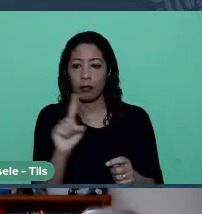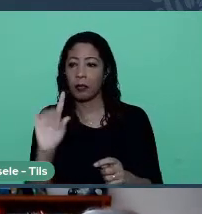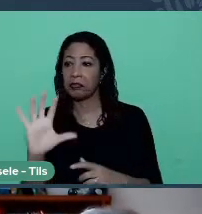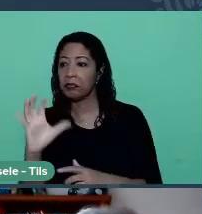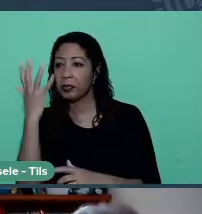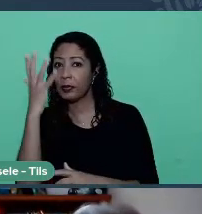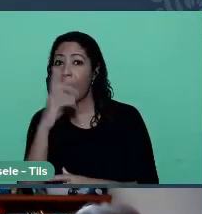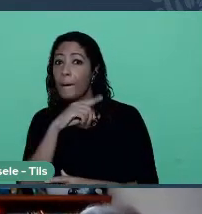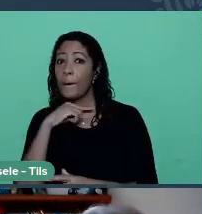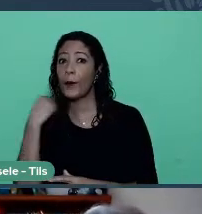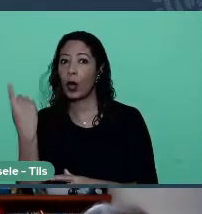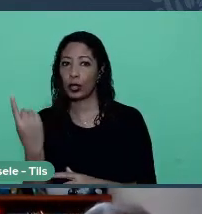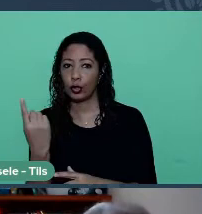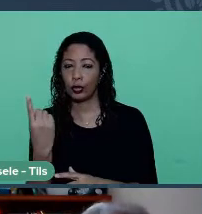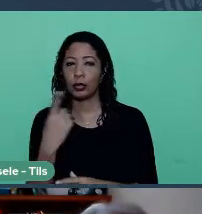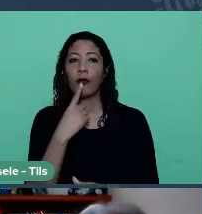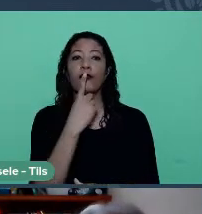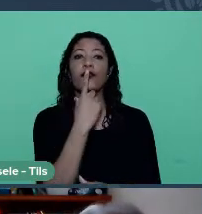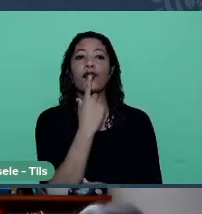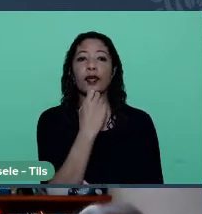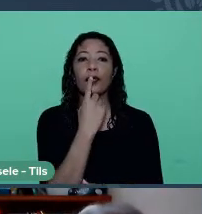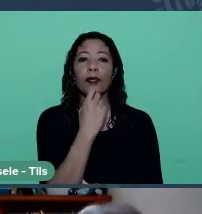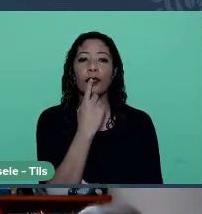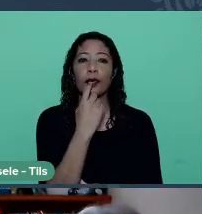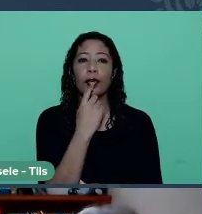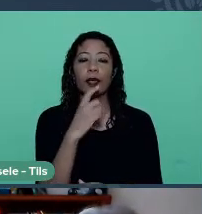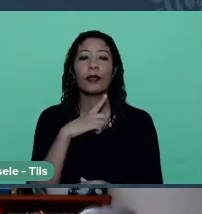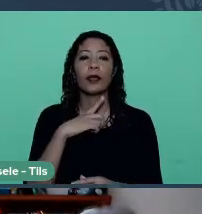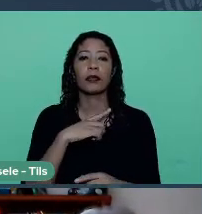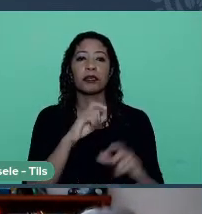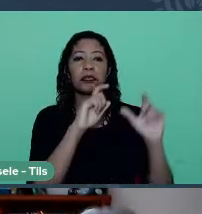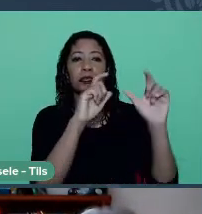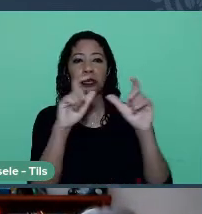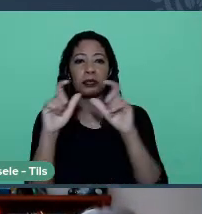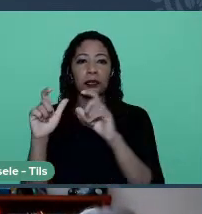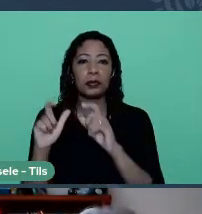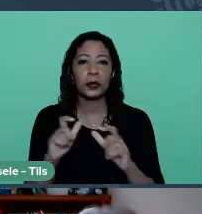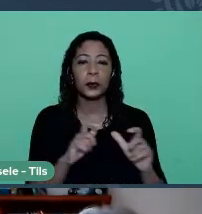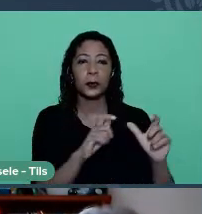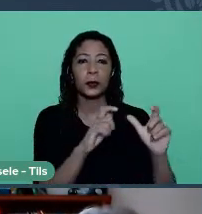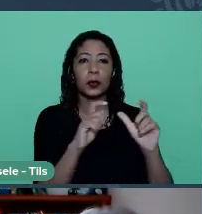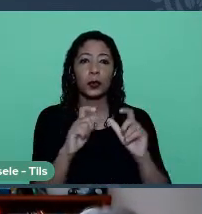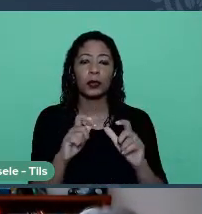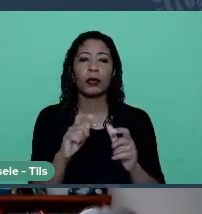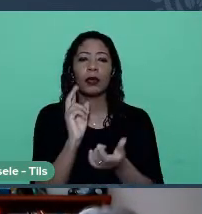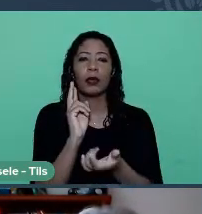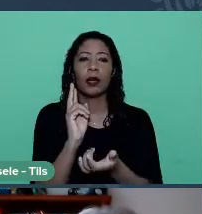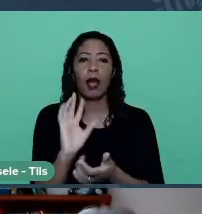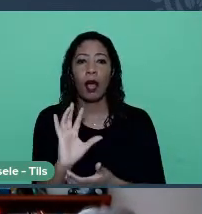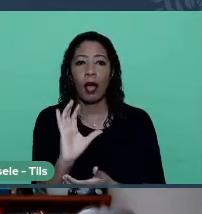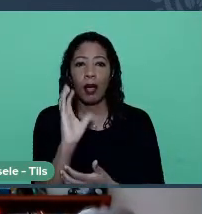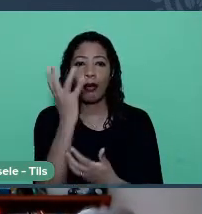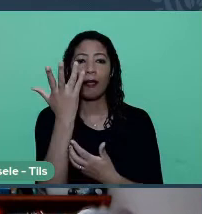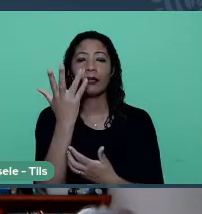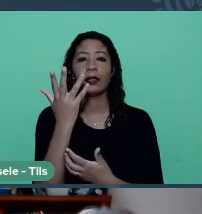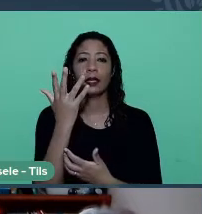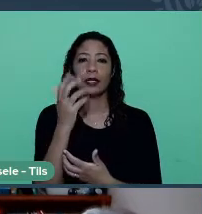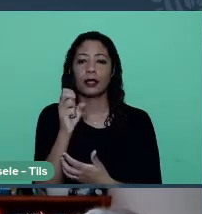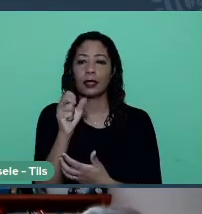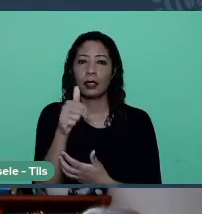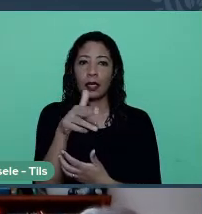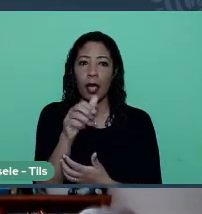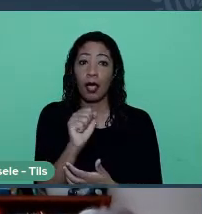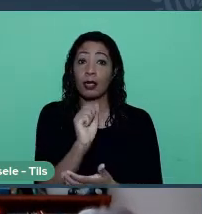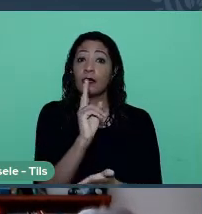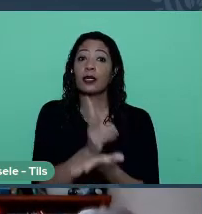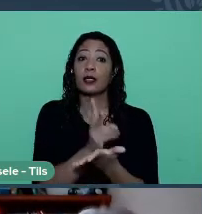asma. Em vermelho, são aqueles locais em que a frequência ou a prevalência da asma é mais